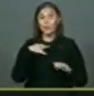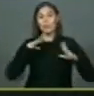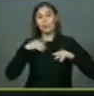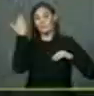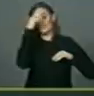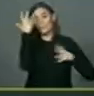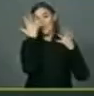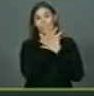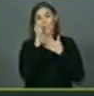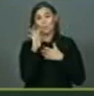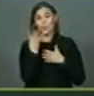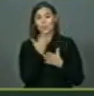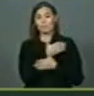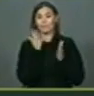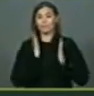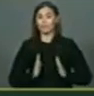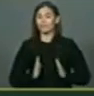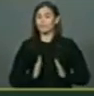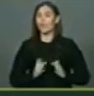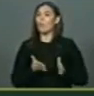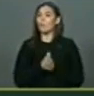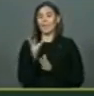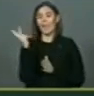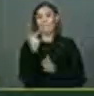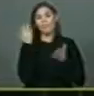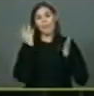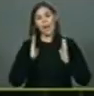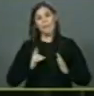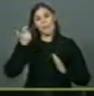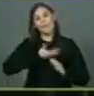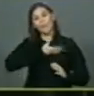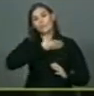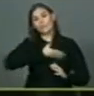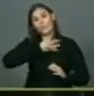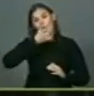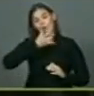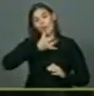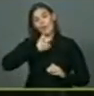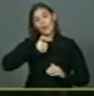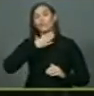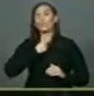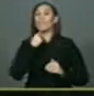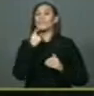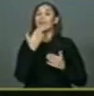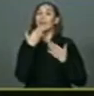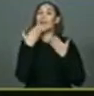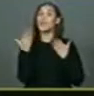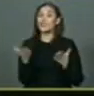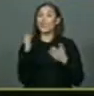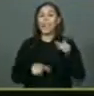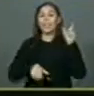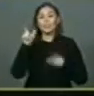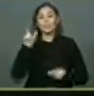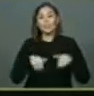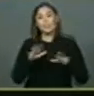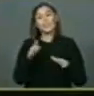dias, pronto, e tirar-me um bocadinho partido da vida. O meu testemunho, que venha ajudar, um pouco que seja,